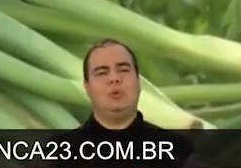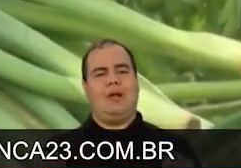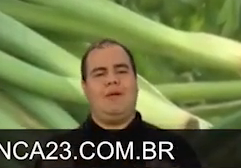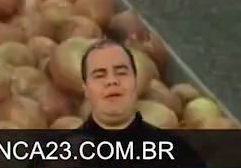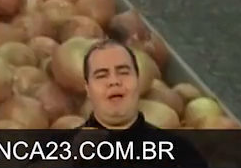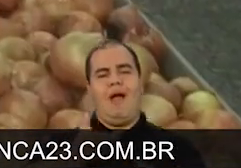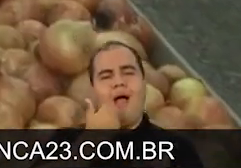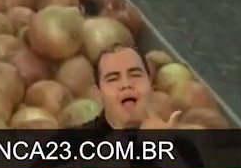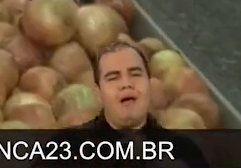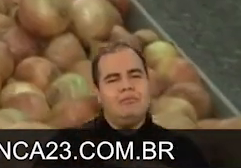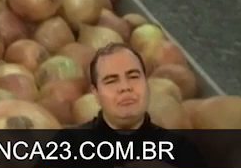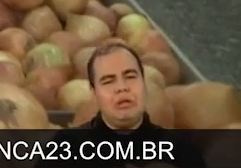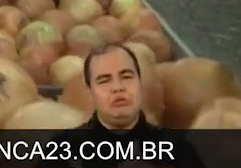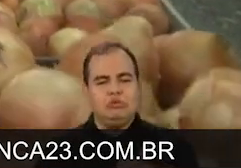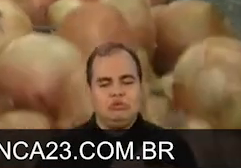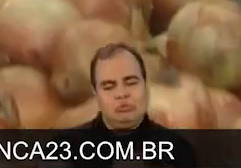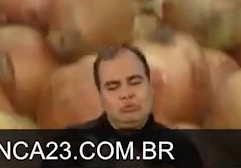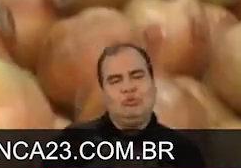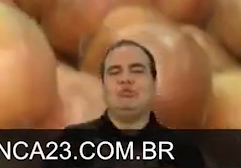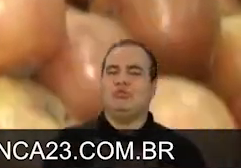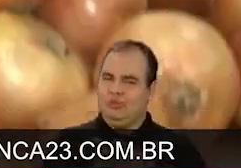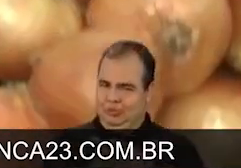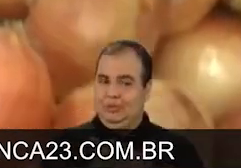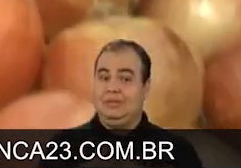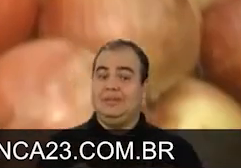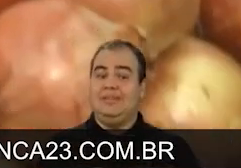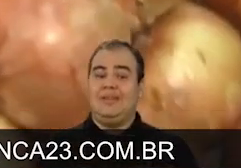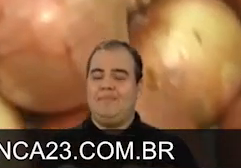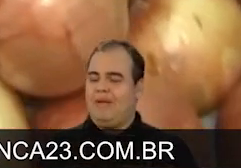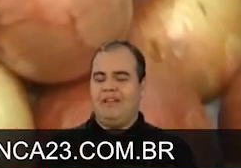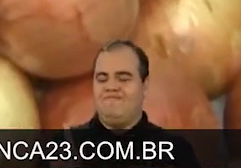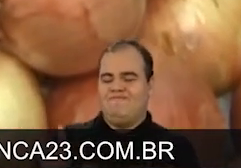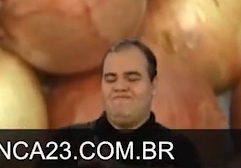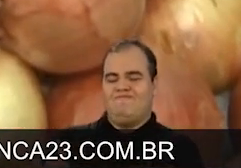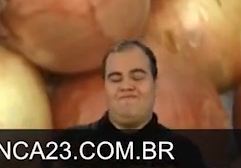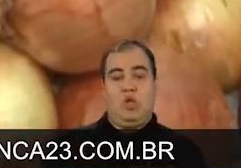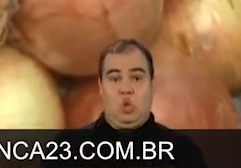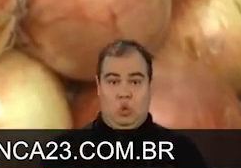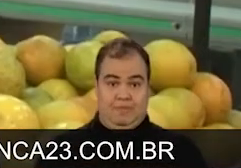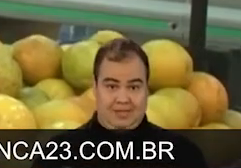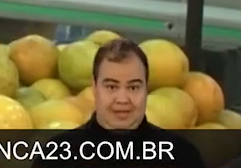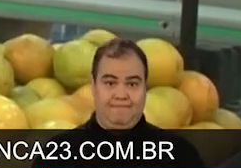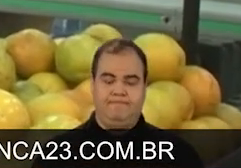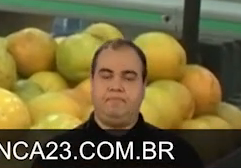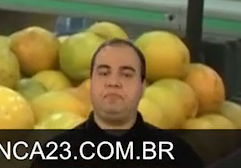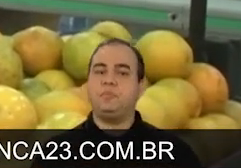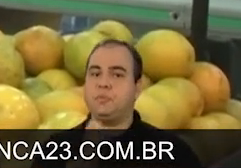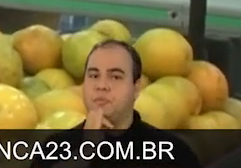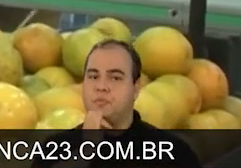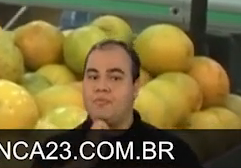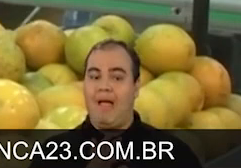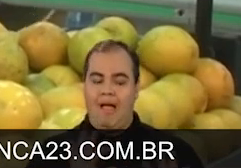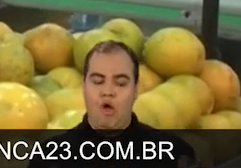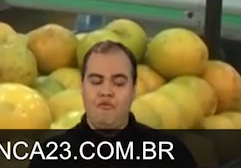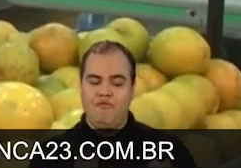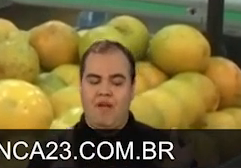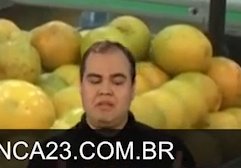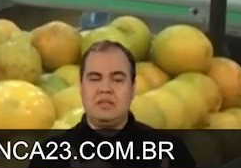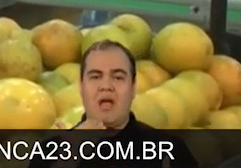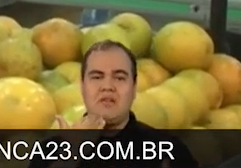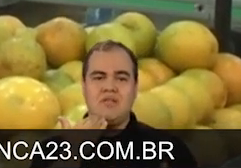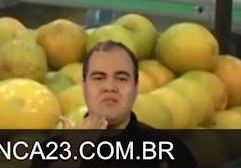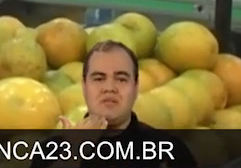alguns alimentos e, em certos casos, deixar de levar para economizar. Eu deixei de comprar, por exemplo, a alface, ela estraga muito